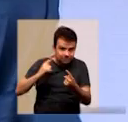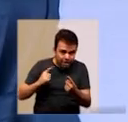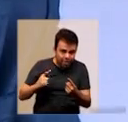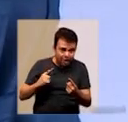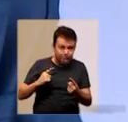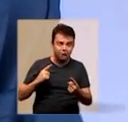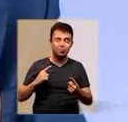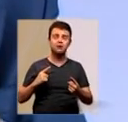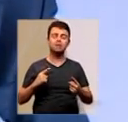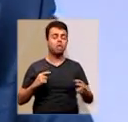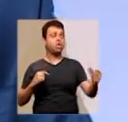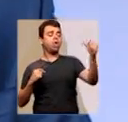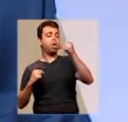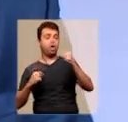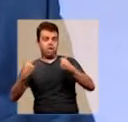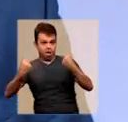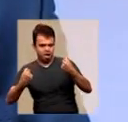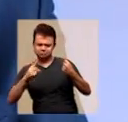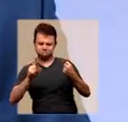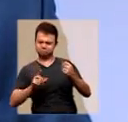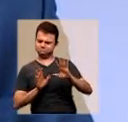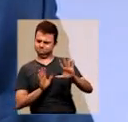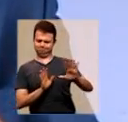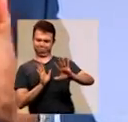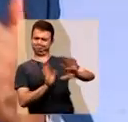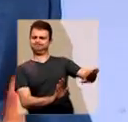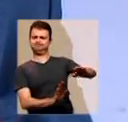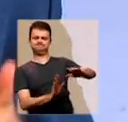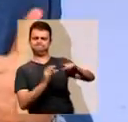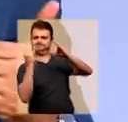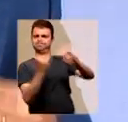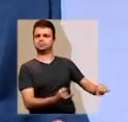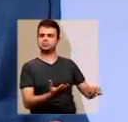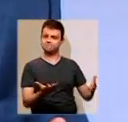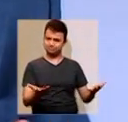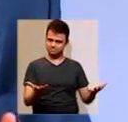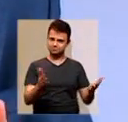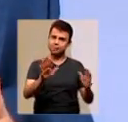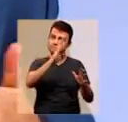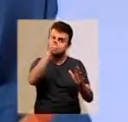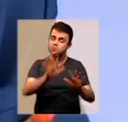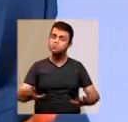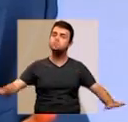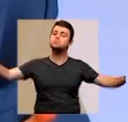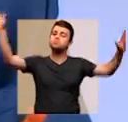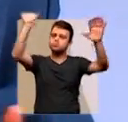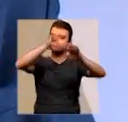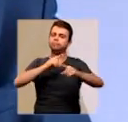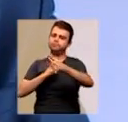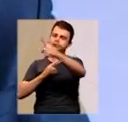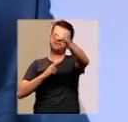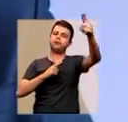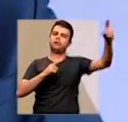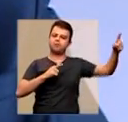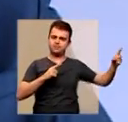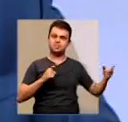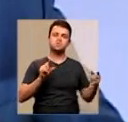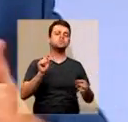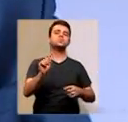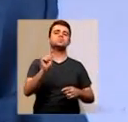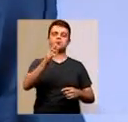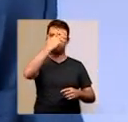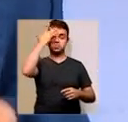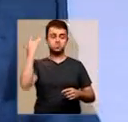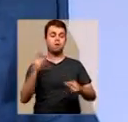iria dirigir sob efeito de álcool. Mas, concluindo, é uma tendência do Brasil entender que